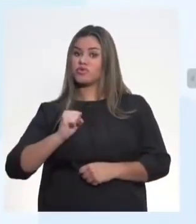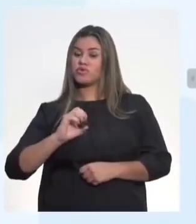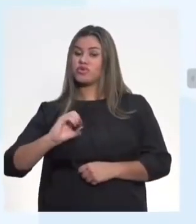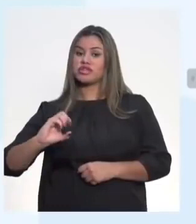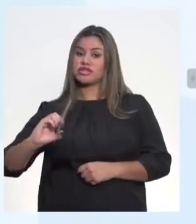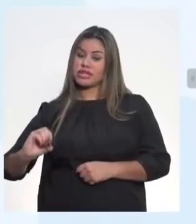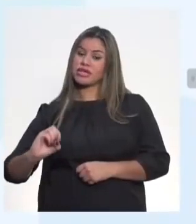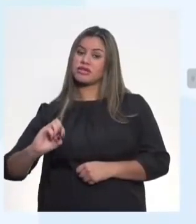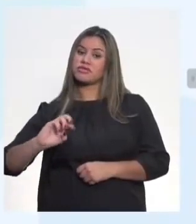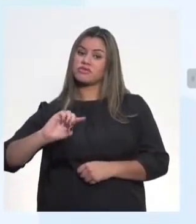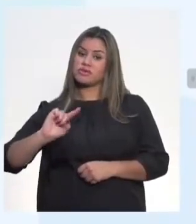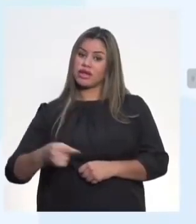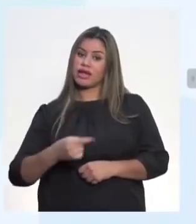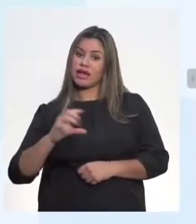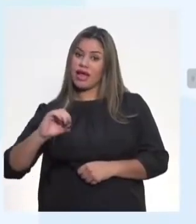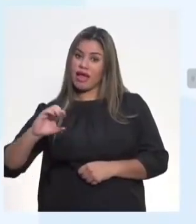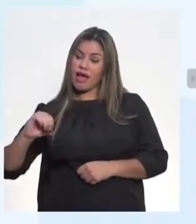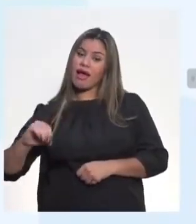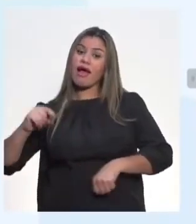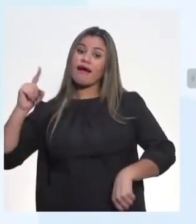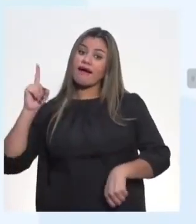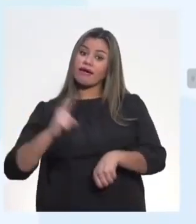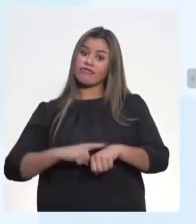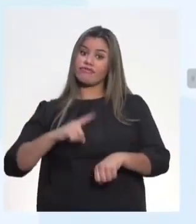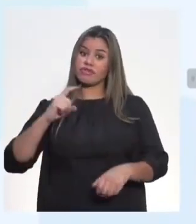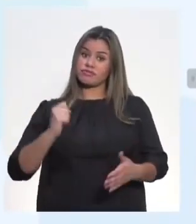do celular, correto?